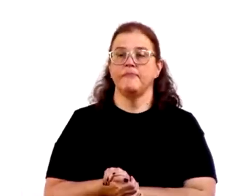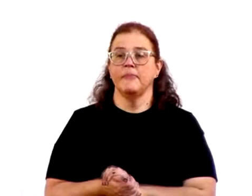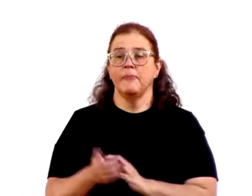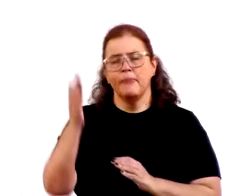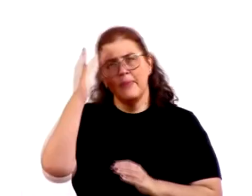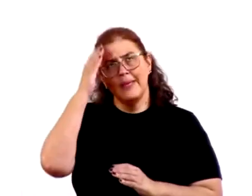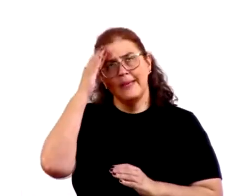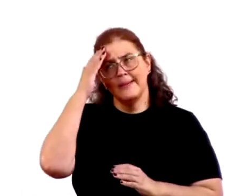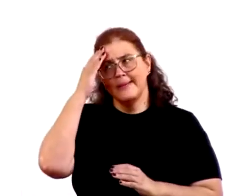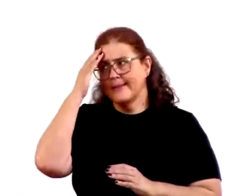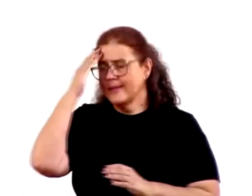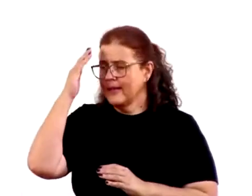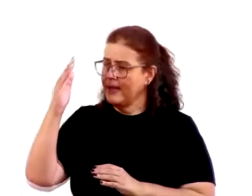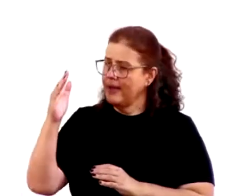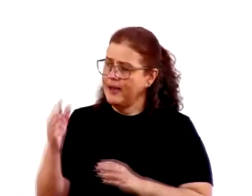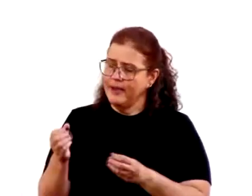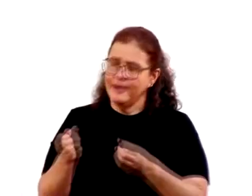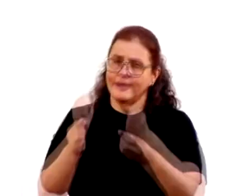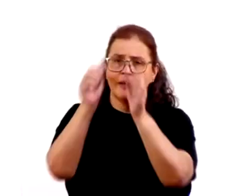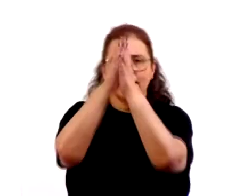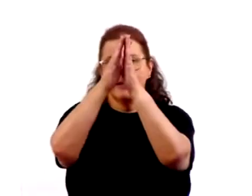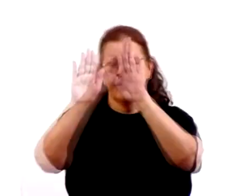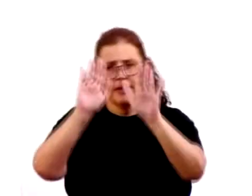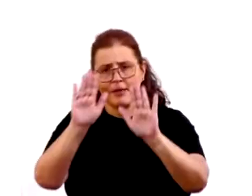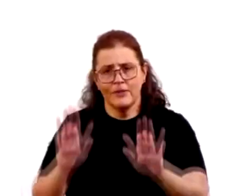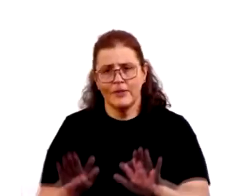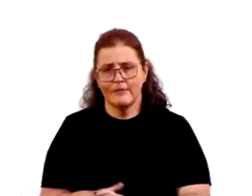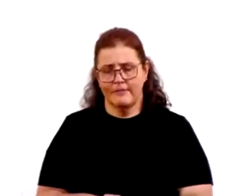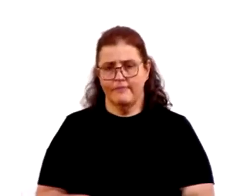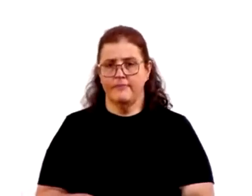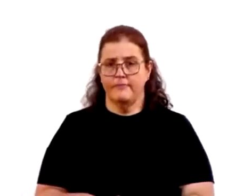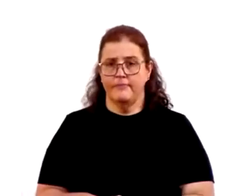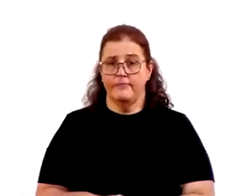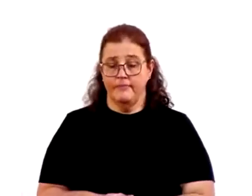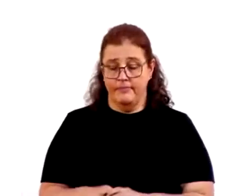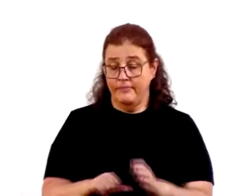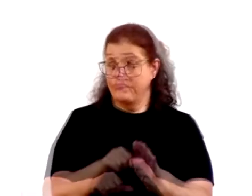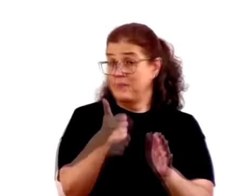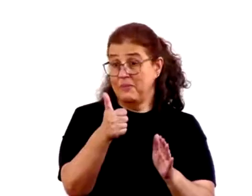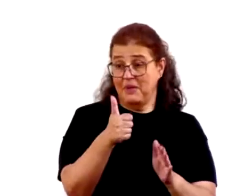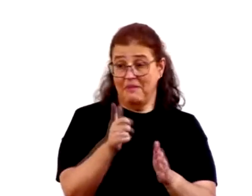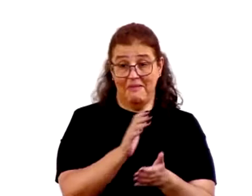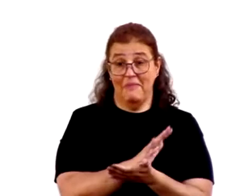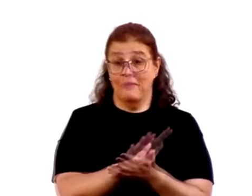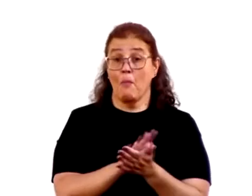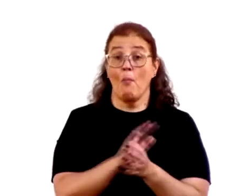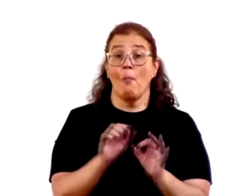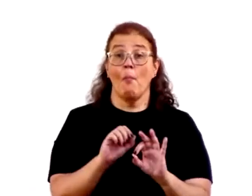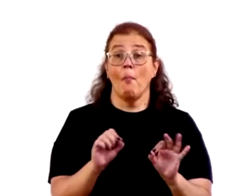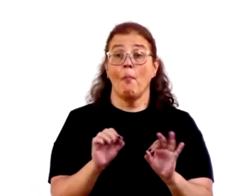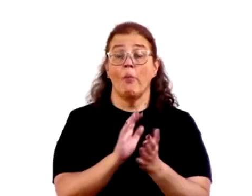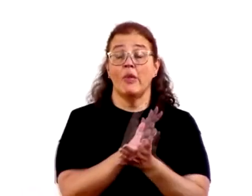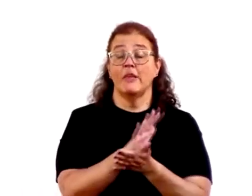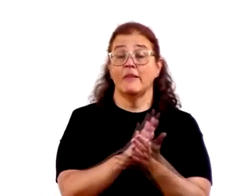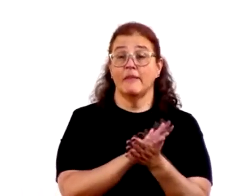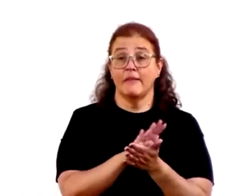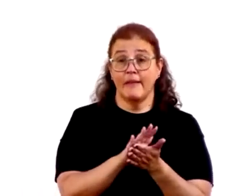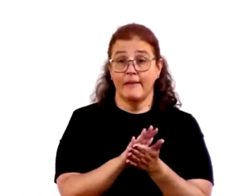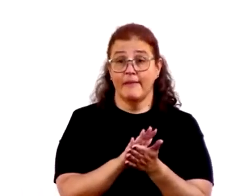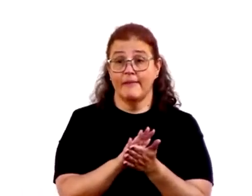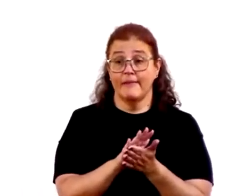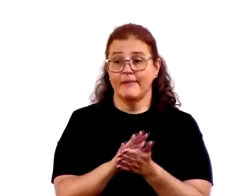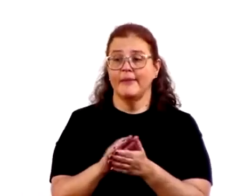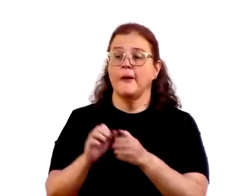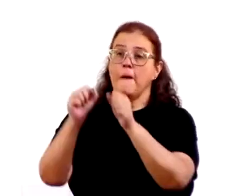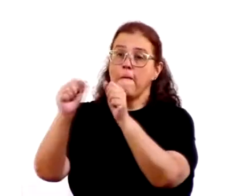na adoração ao Rei da Glória. Primeiro, nada pertence a ninguém, a não ser tudo